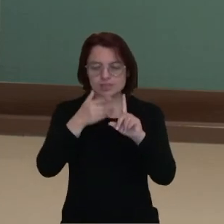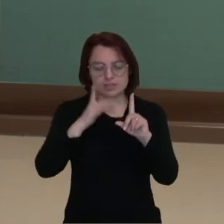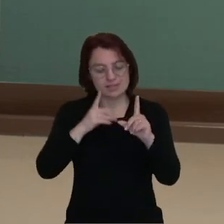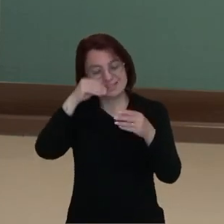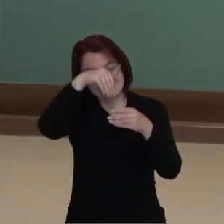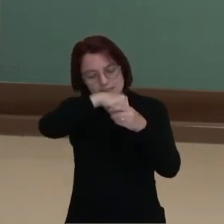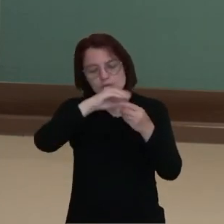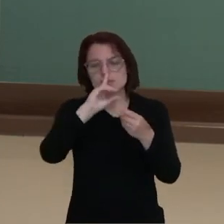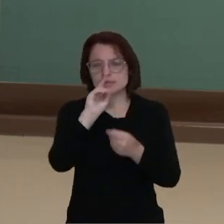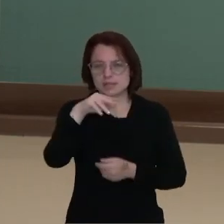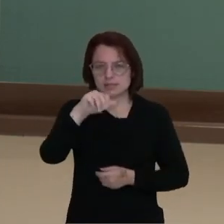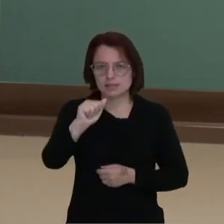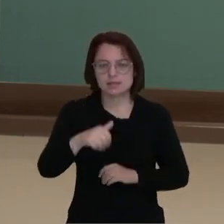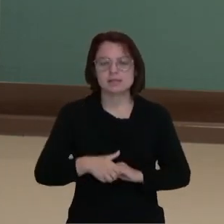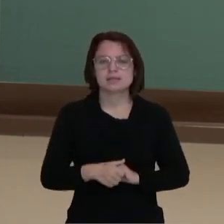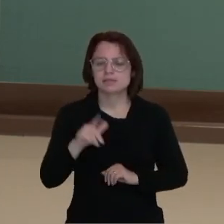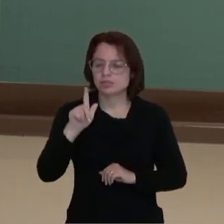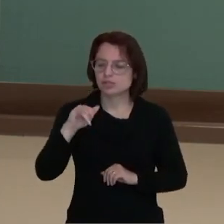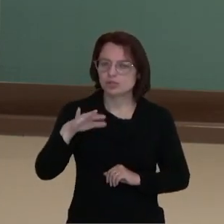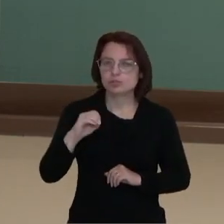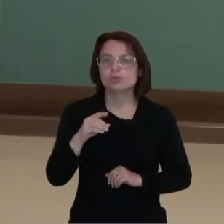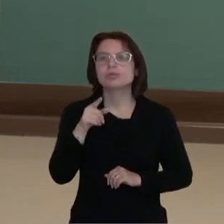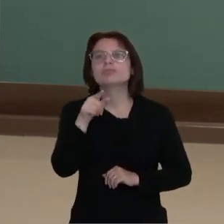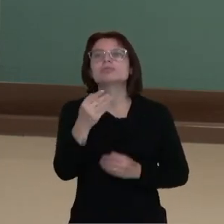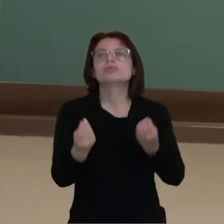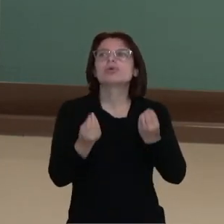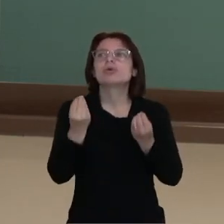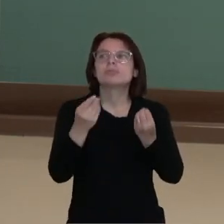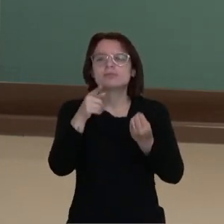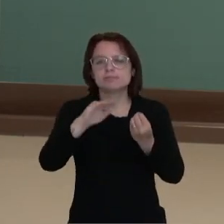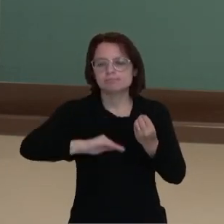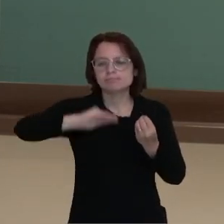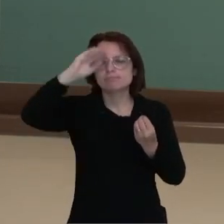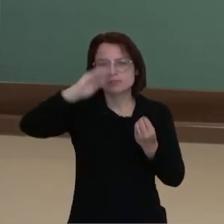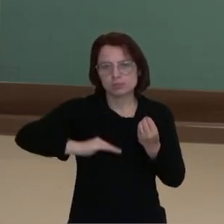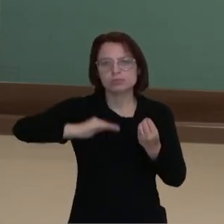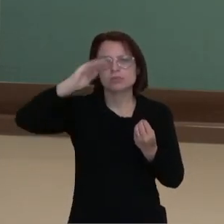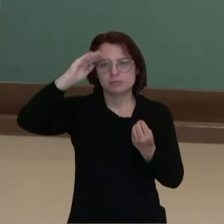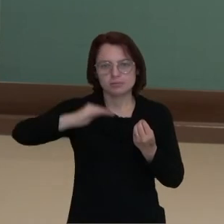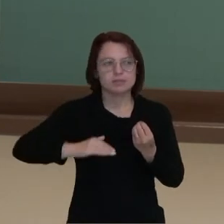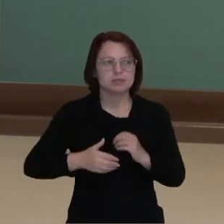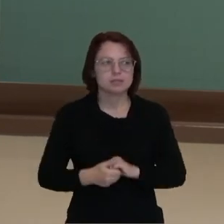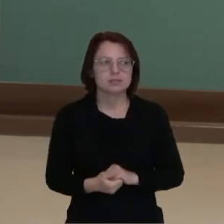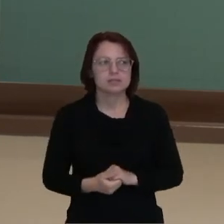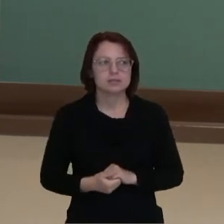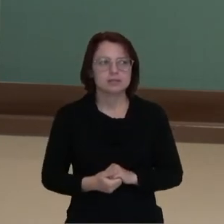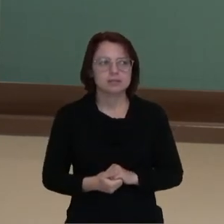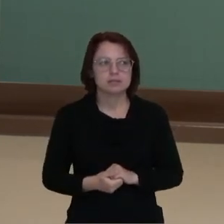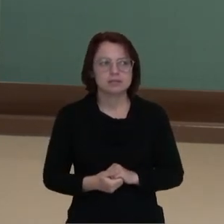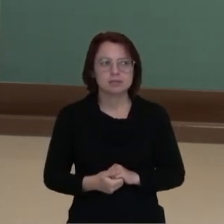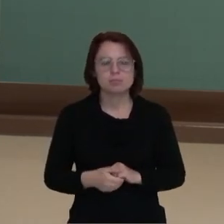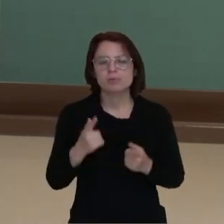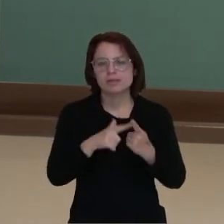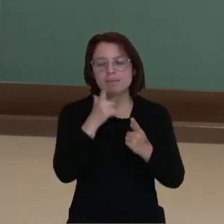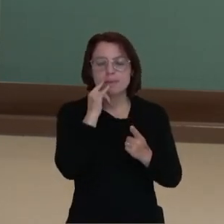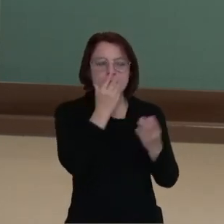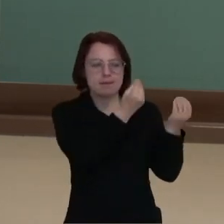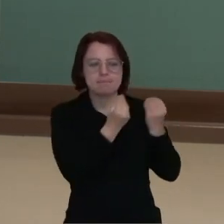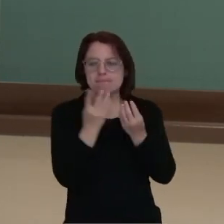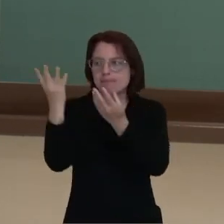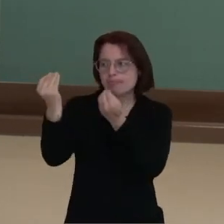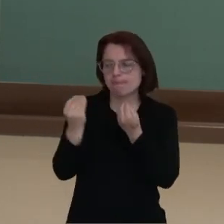DNA, no genótipo, a altura mais ou menos que eu iria ter. Isso veio lá dos meus pais.